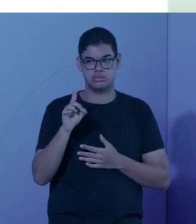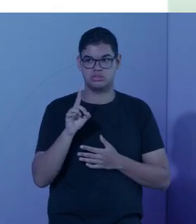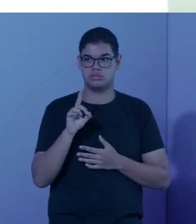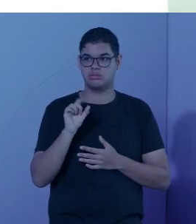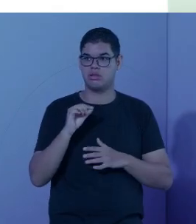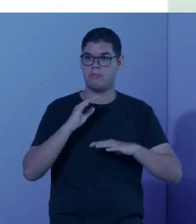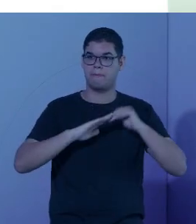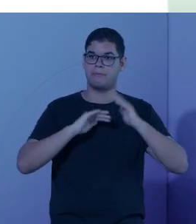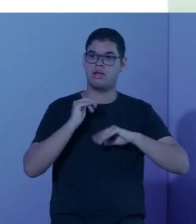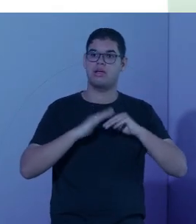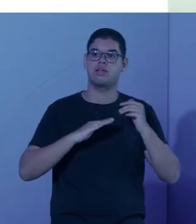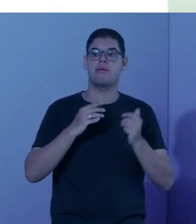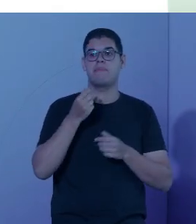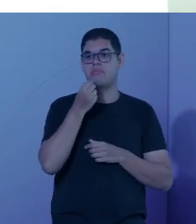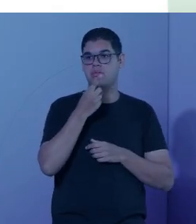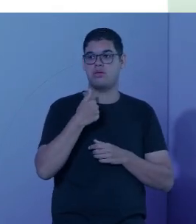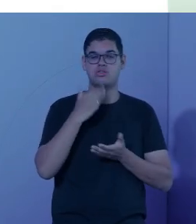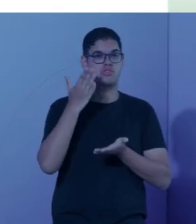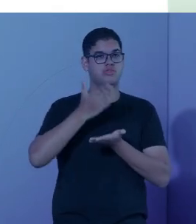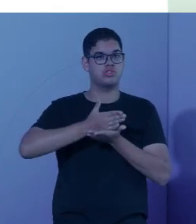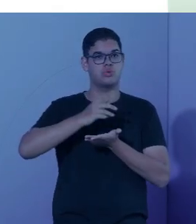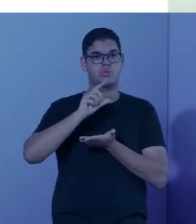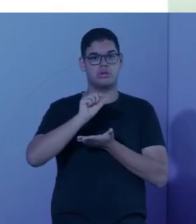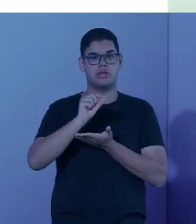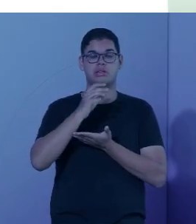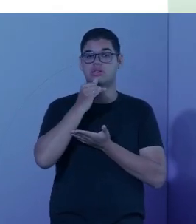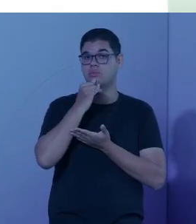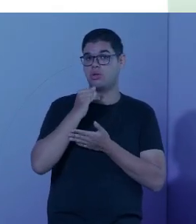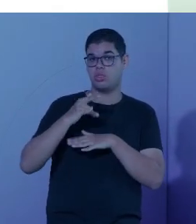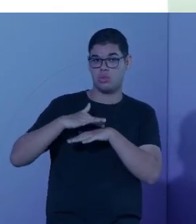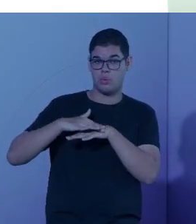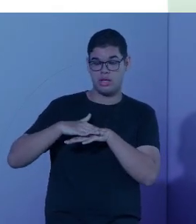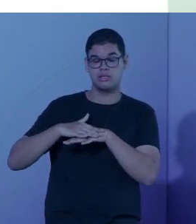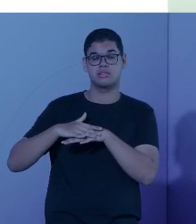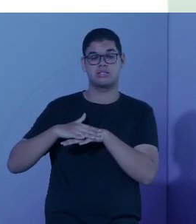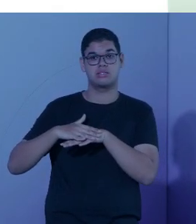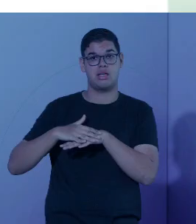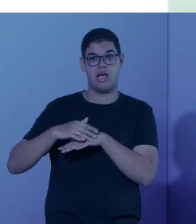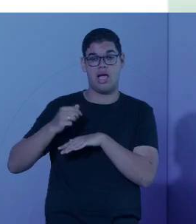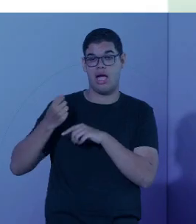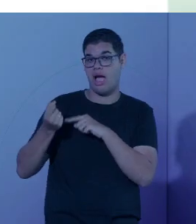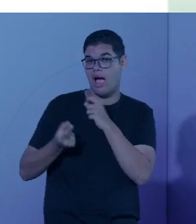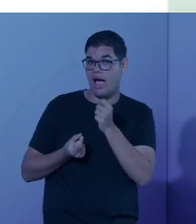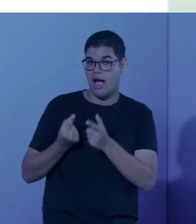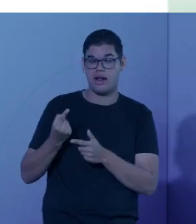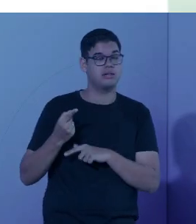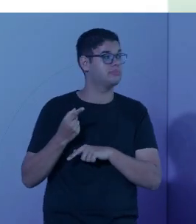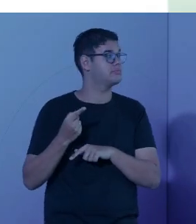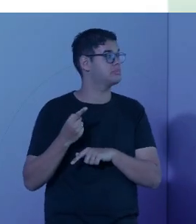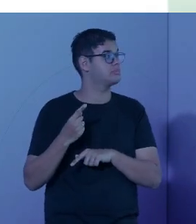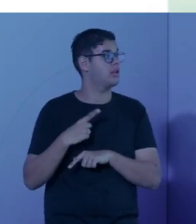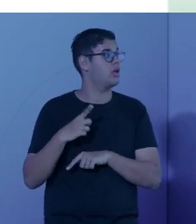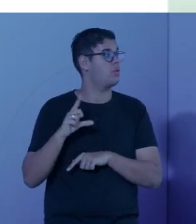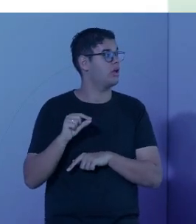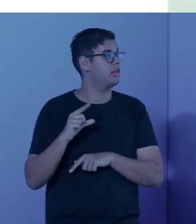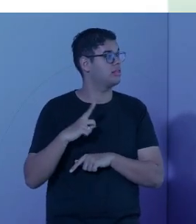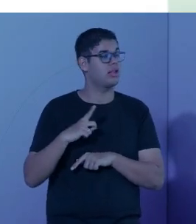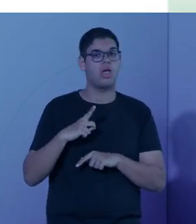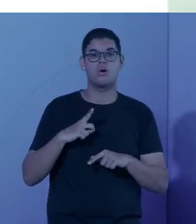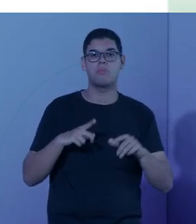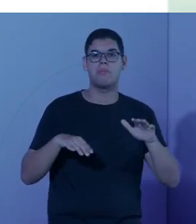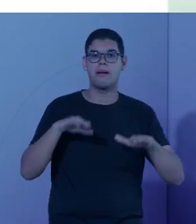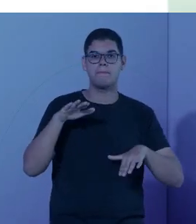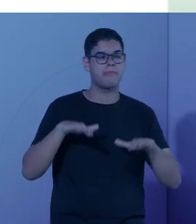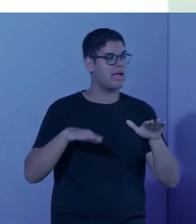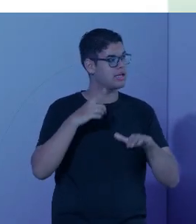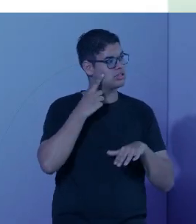medicamento dispensado, eu dividi entre doença prevalente e doença rara. Então, para a doença prevalente, a gente tem uma média. Então, lembrando que aqui são os medicamentos que